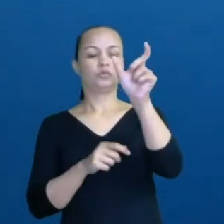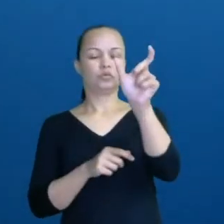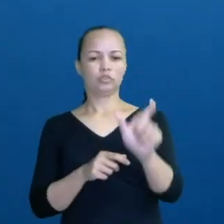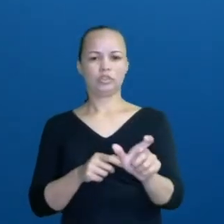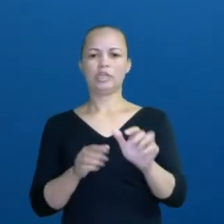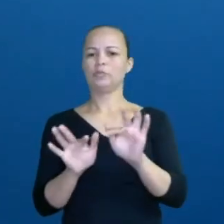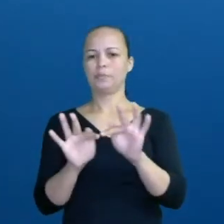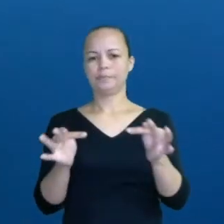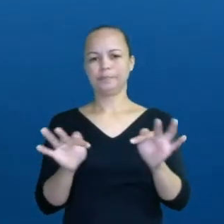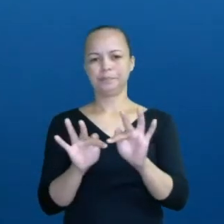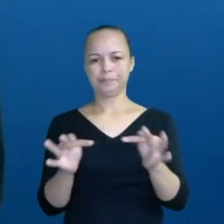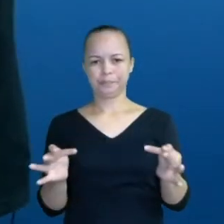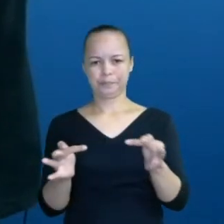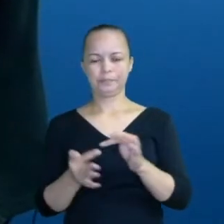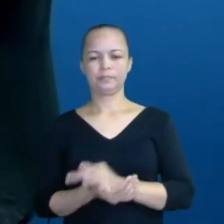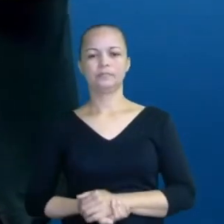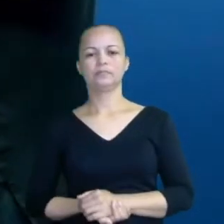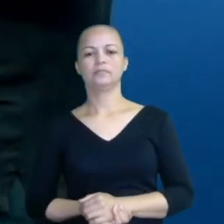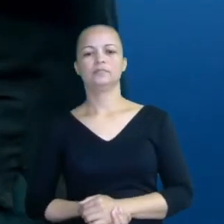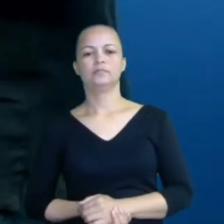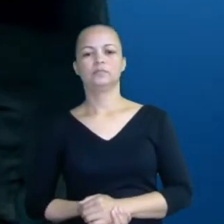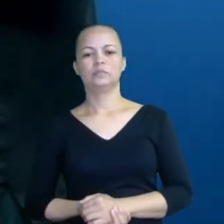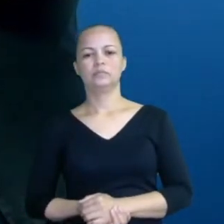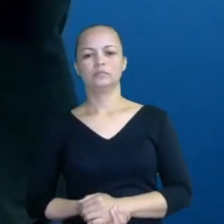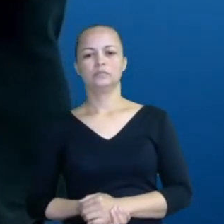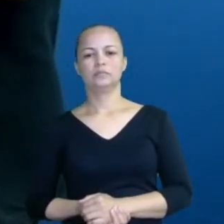sujeito simples.